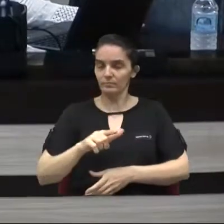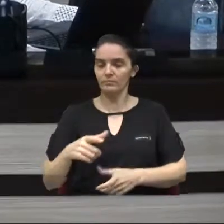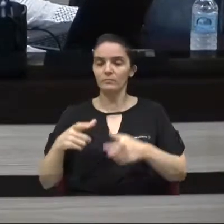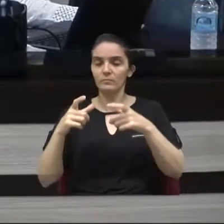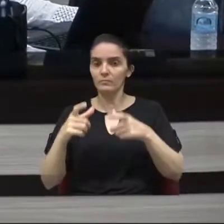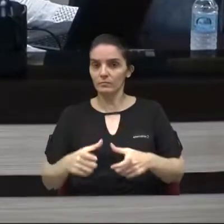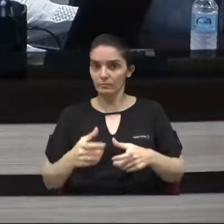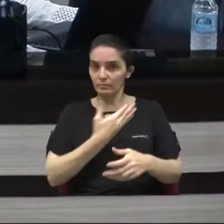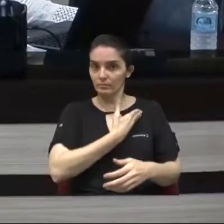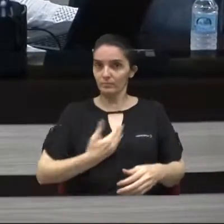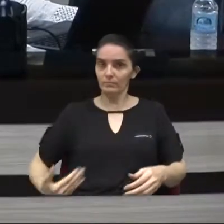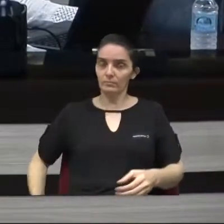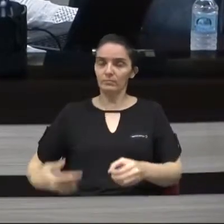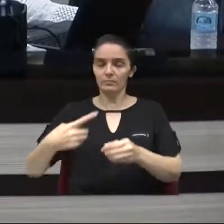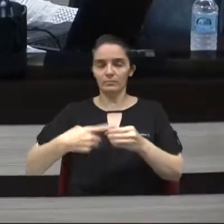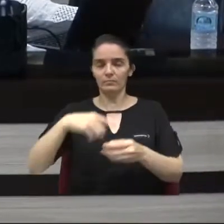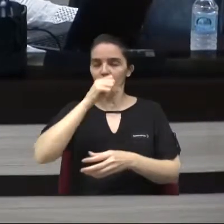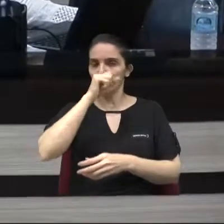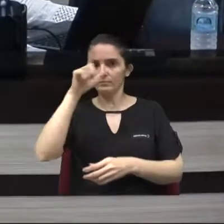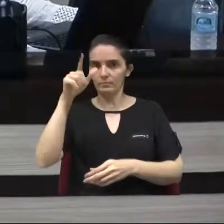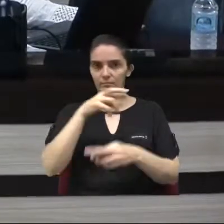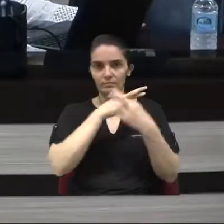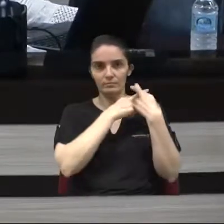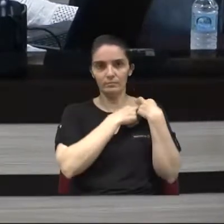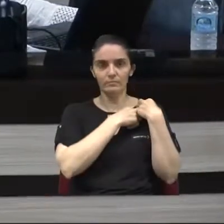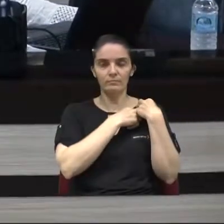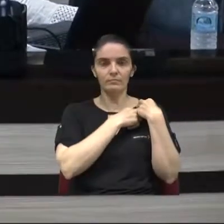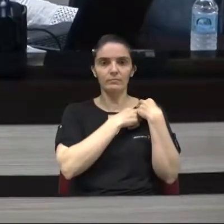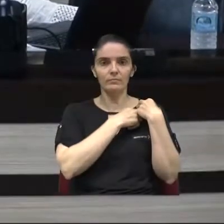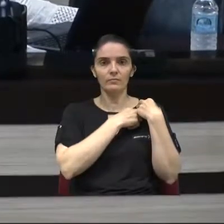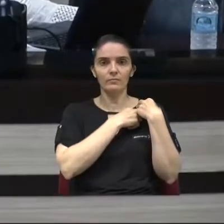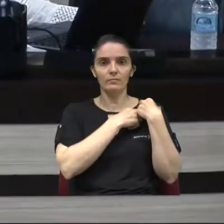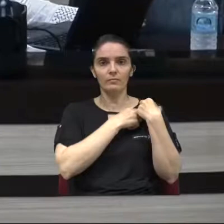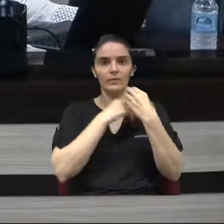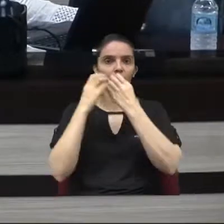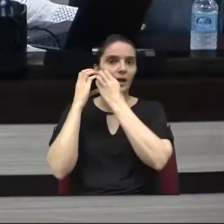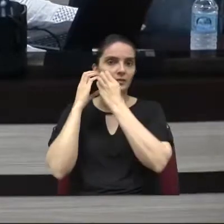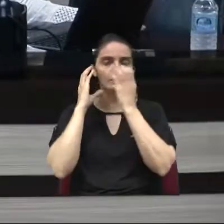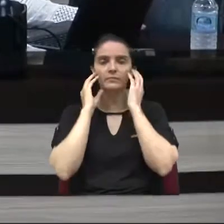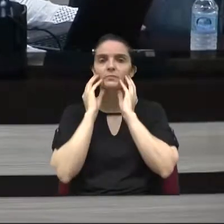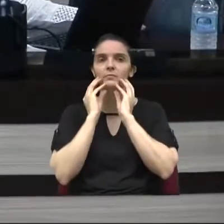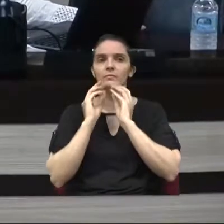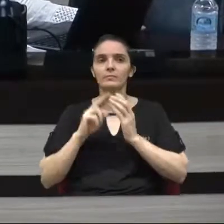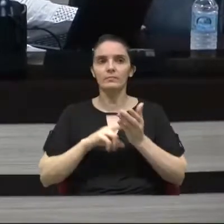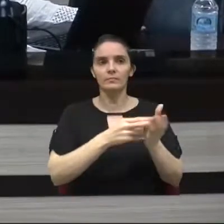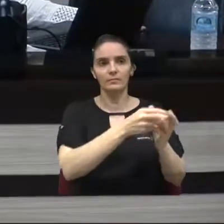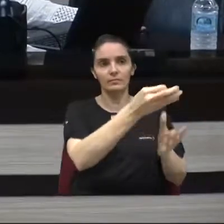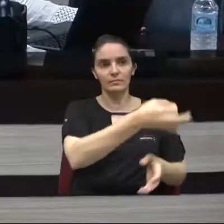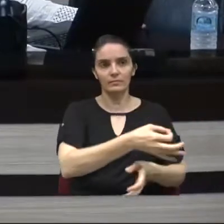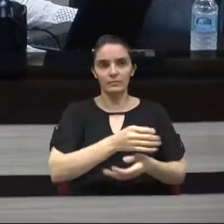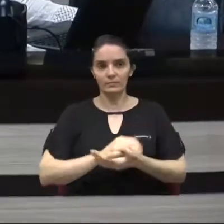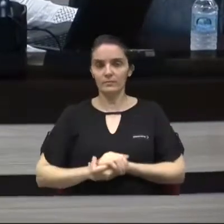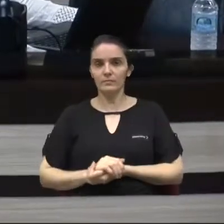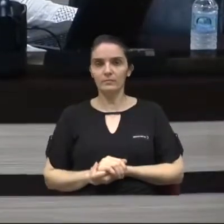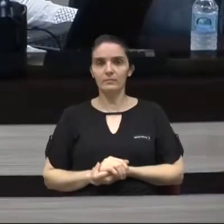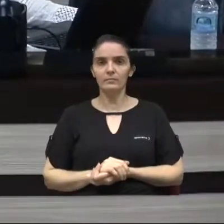município de Limeira. Autoria do vereador Claudemir Vieira. Encaminhe-se às comissões competentes.